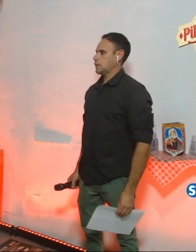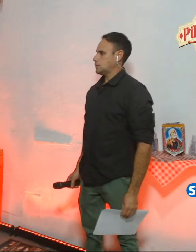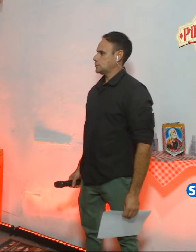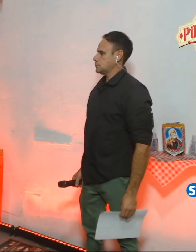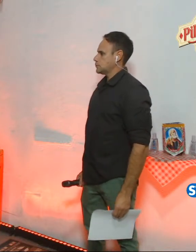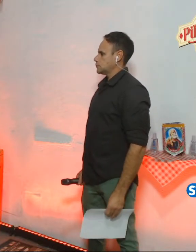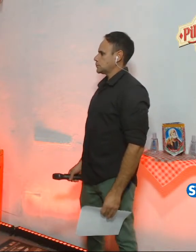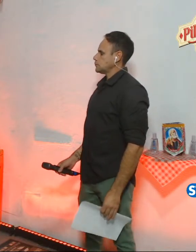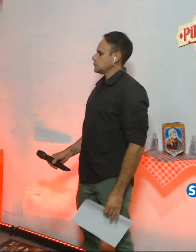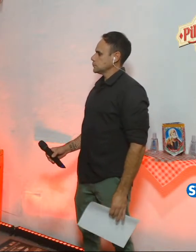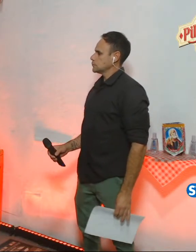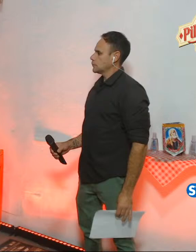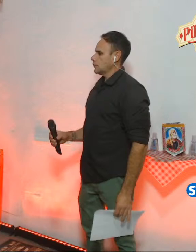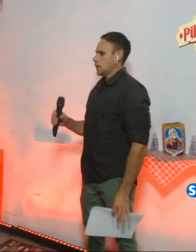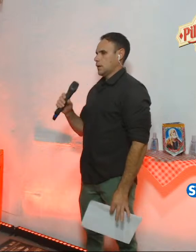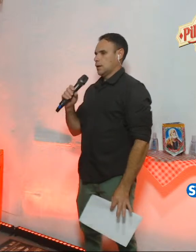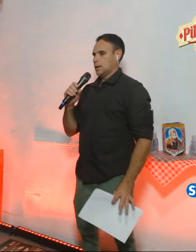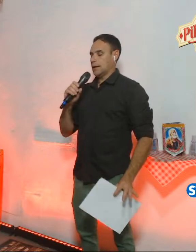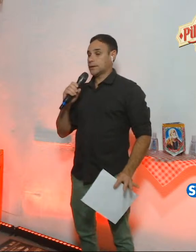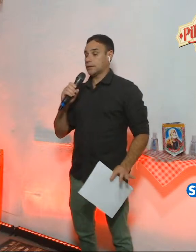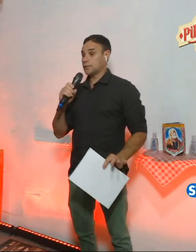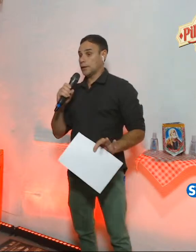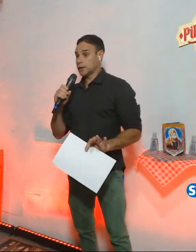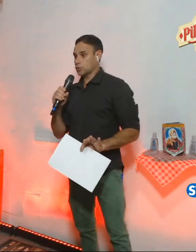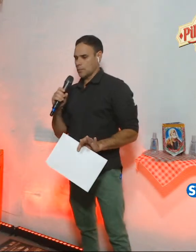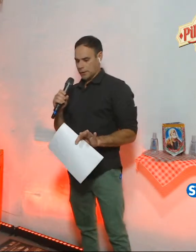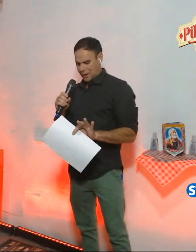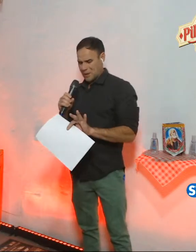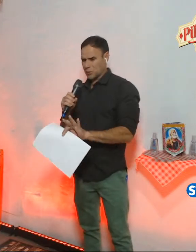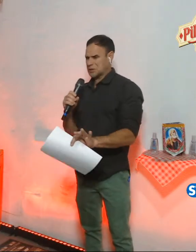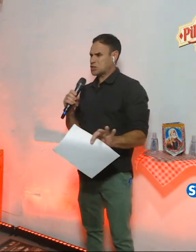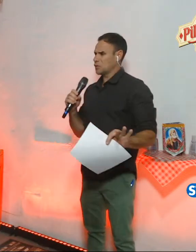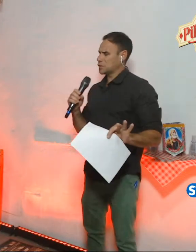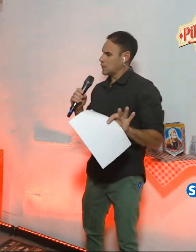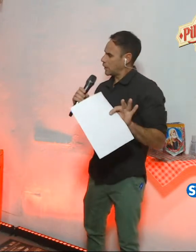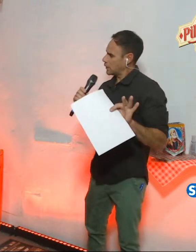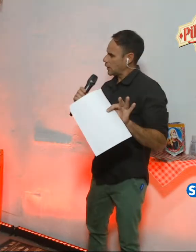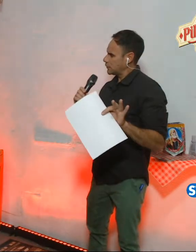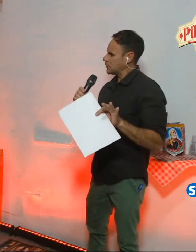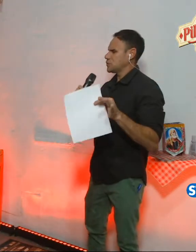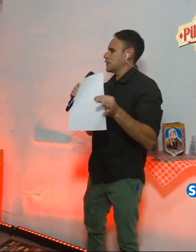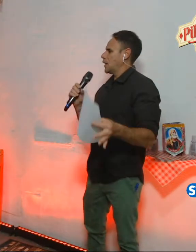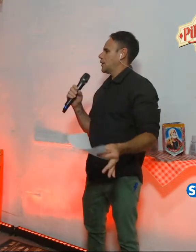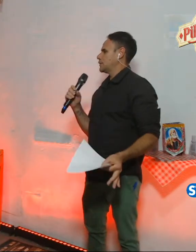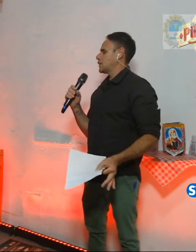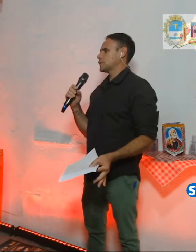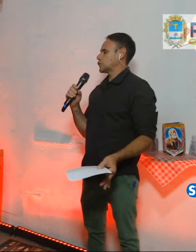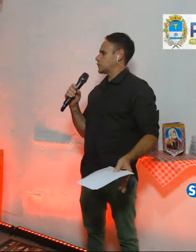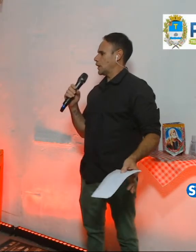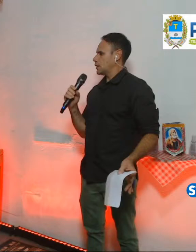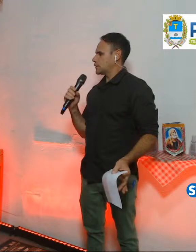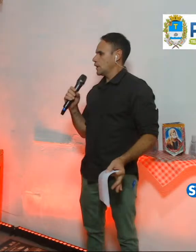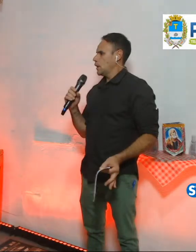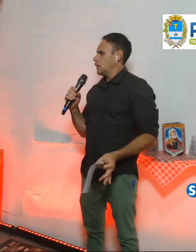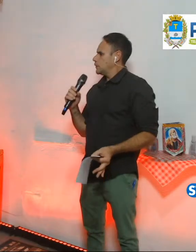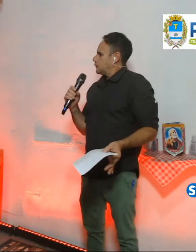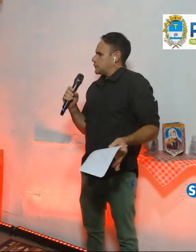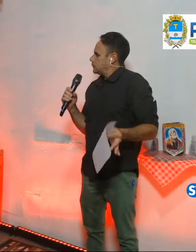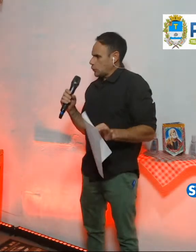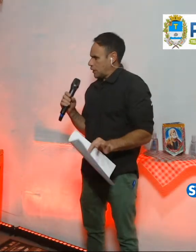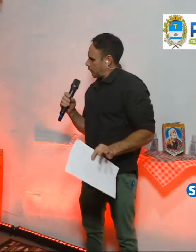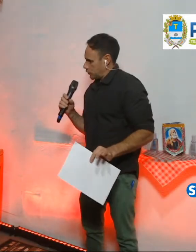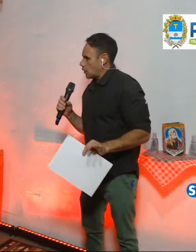menos possível e torcendo para a retomada. Adriana, falando em retomada, é a pergunta que a gente ouve toda hora dentro de casa, nas redes